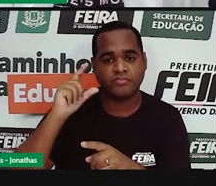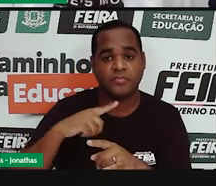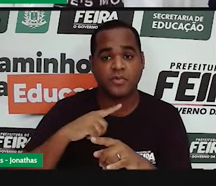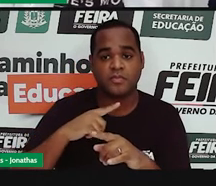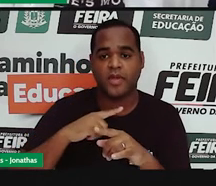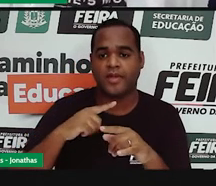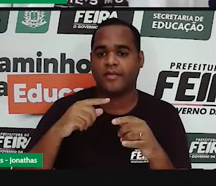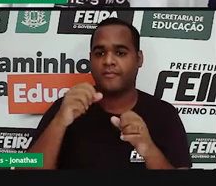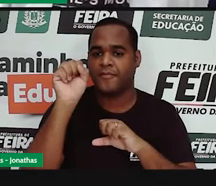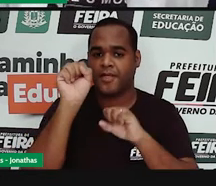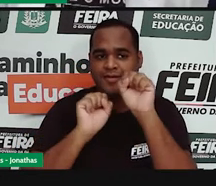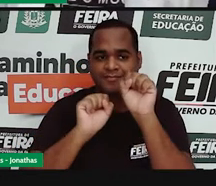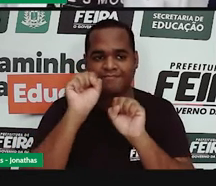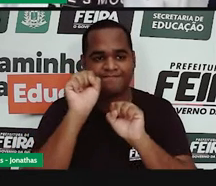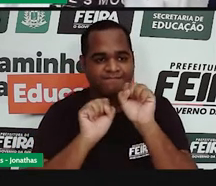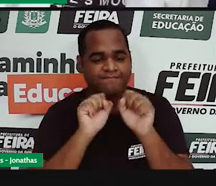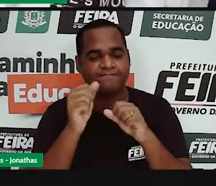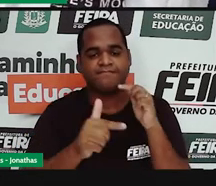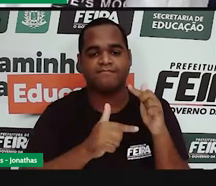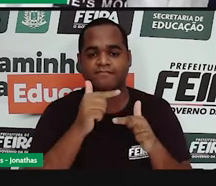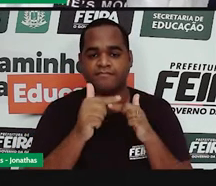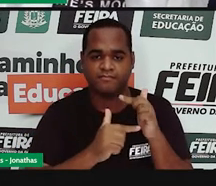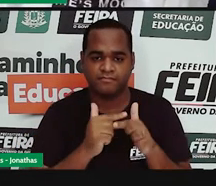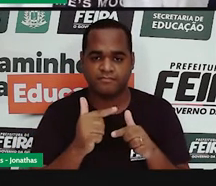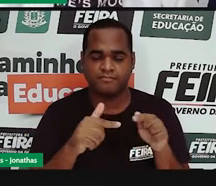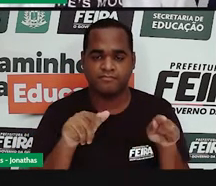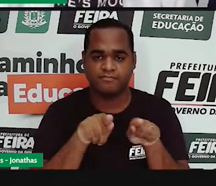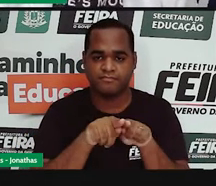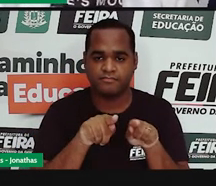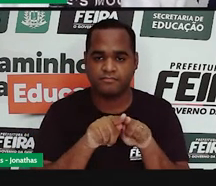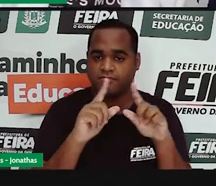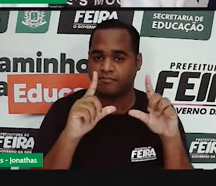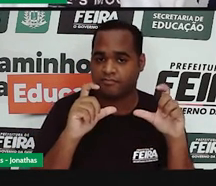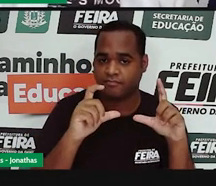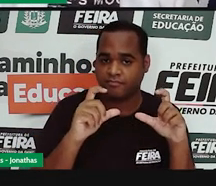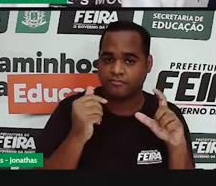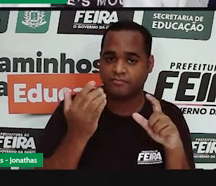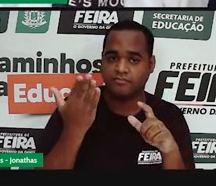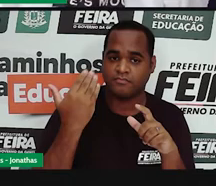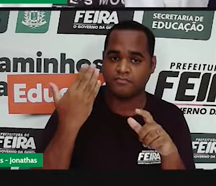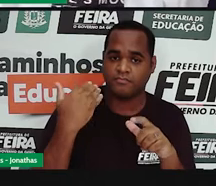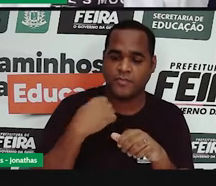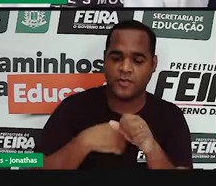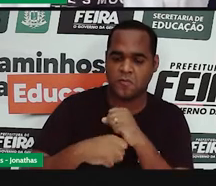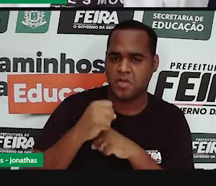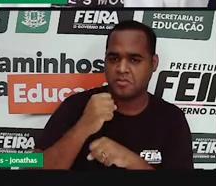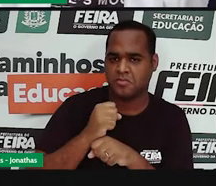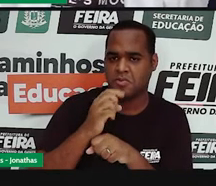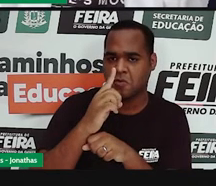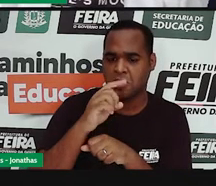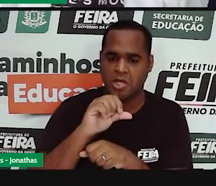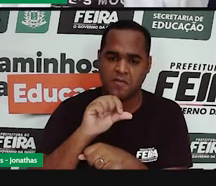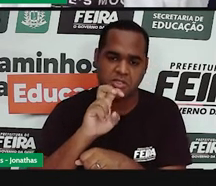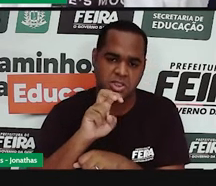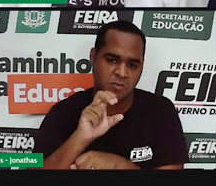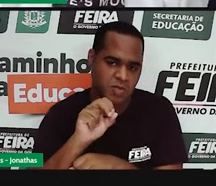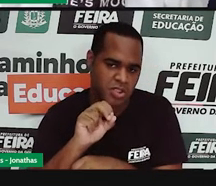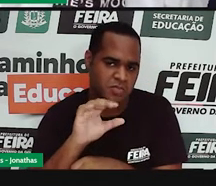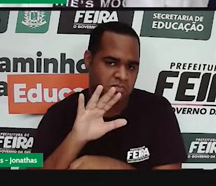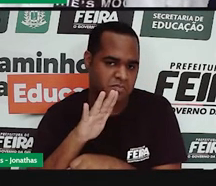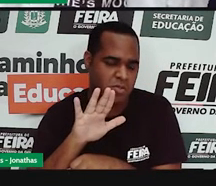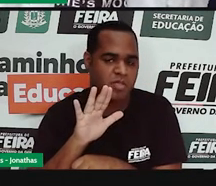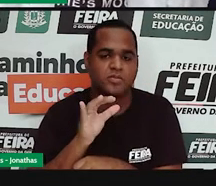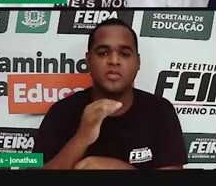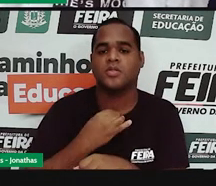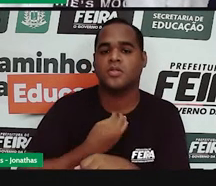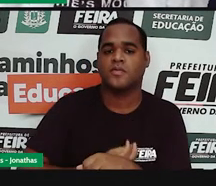nas fábricas, né? Talvez isso seja essa imagem da primeira metade do século XX, onde trabalhadores de uma